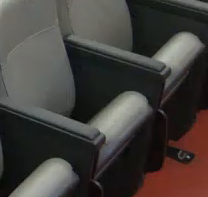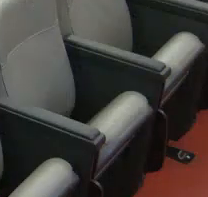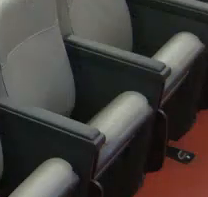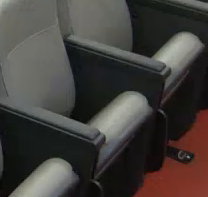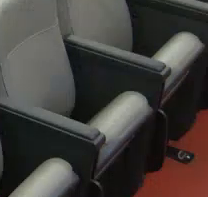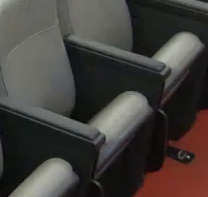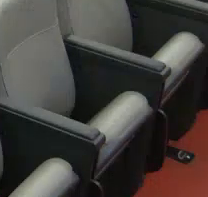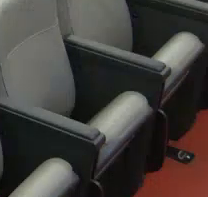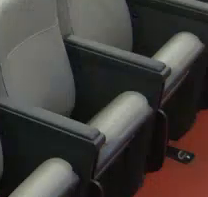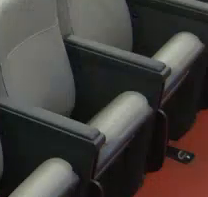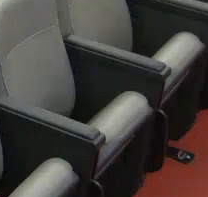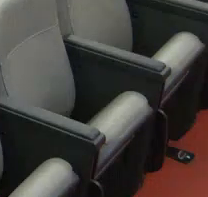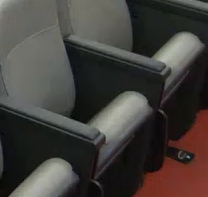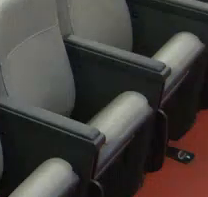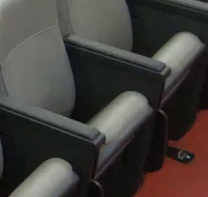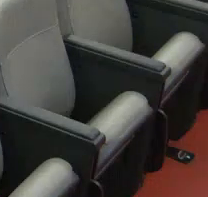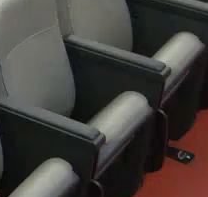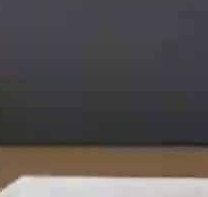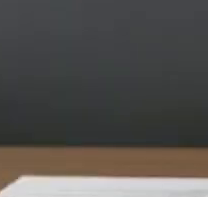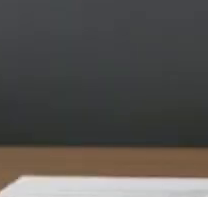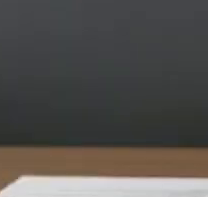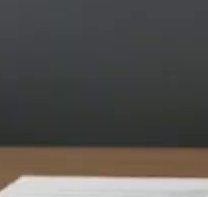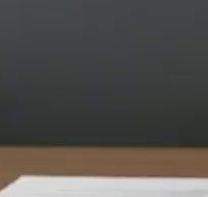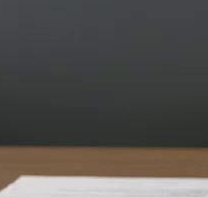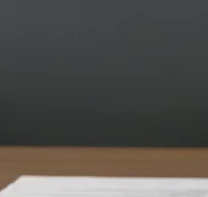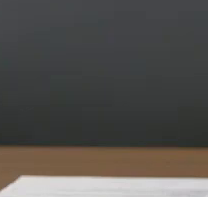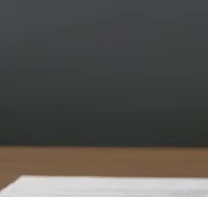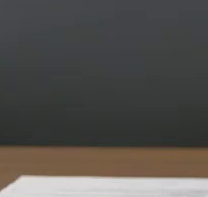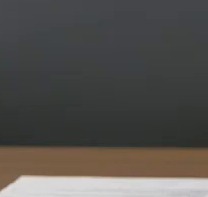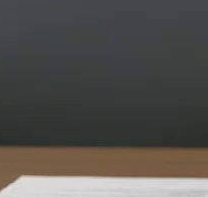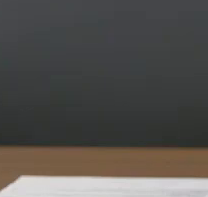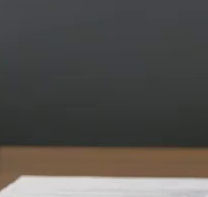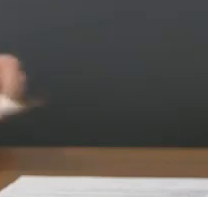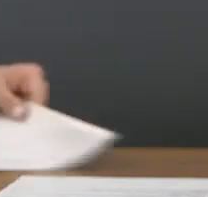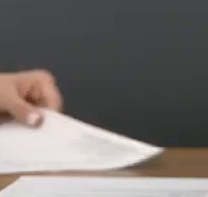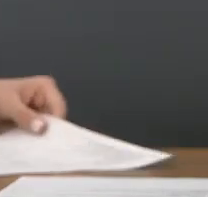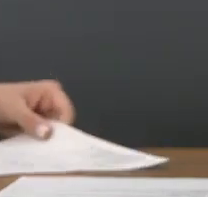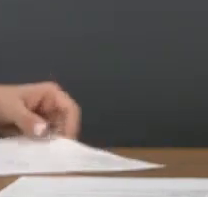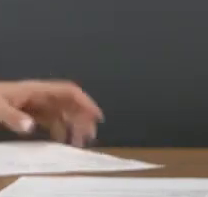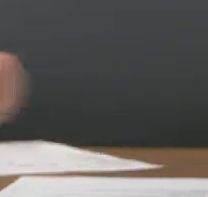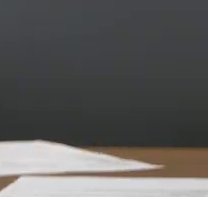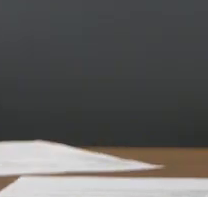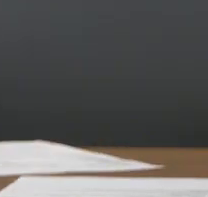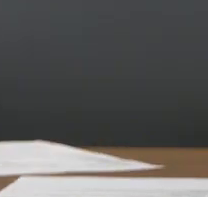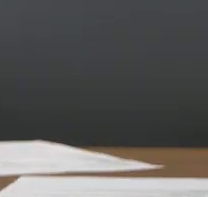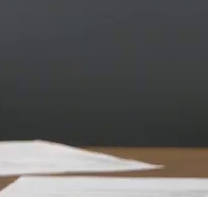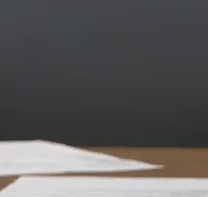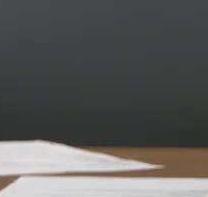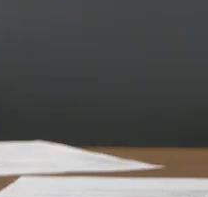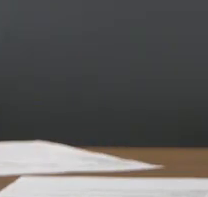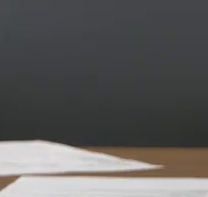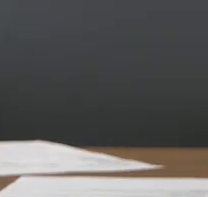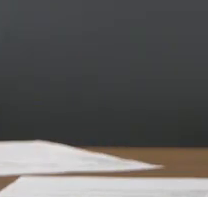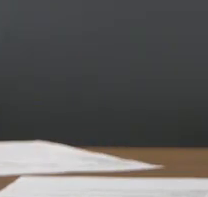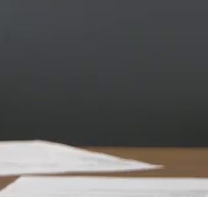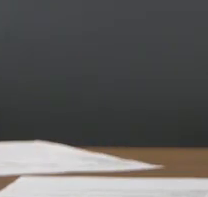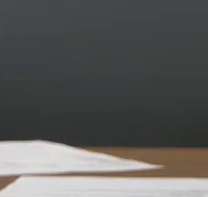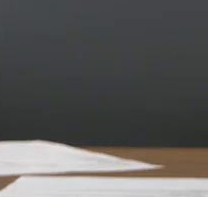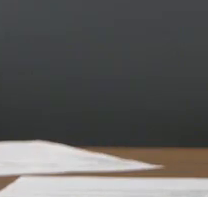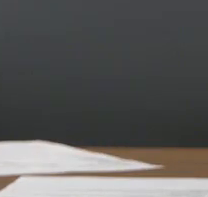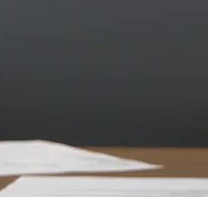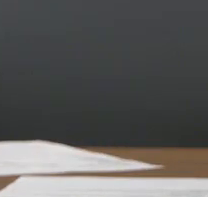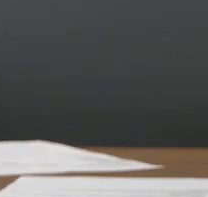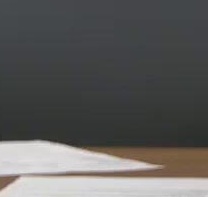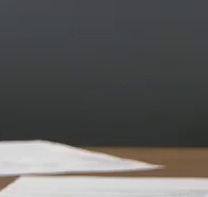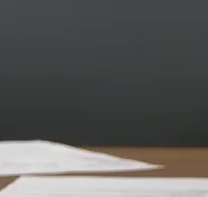ela tem a oportunidade de se emocionar com uma situação como essa e como não